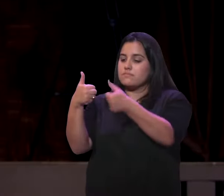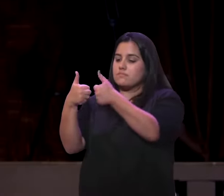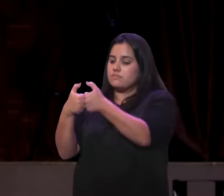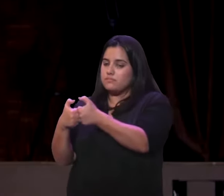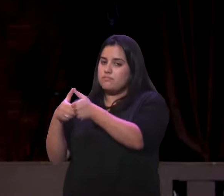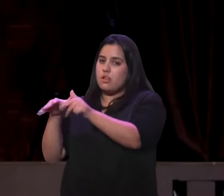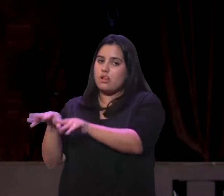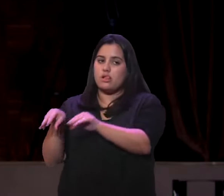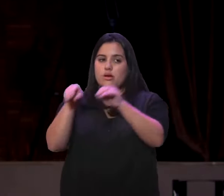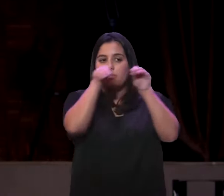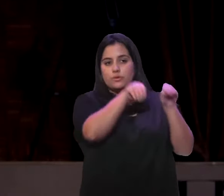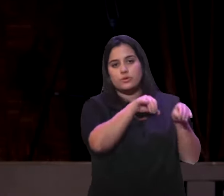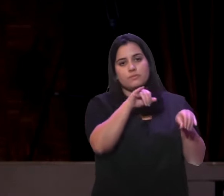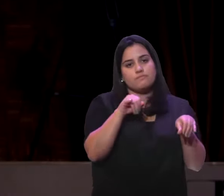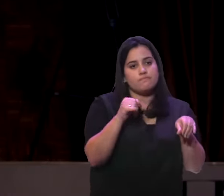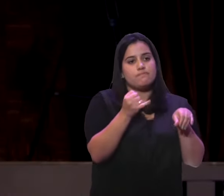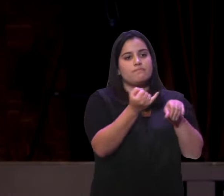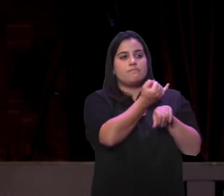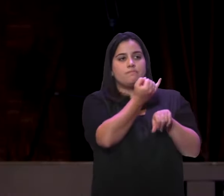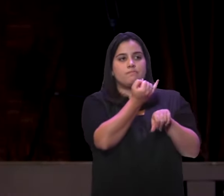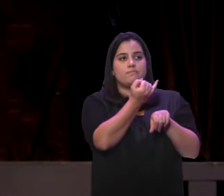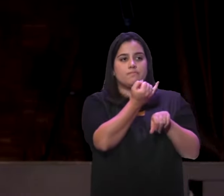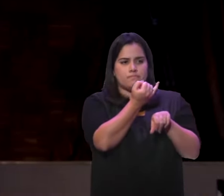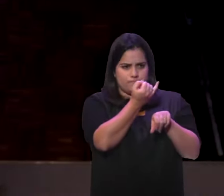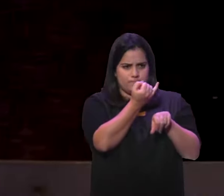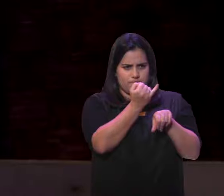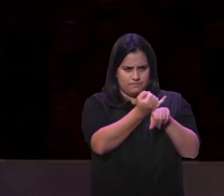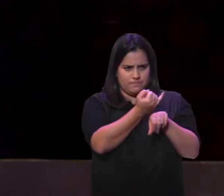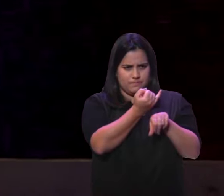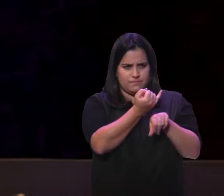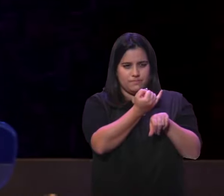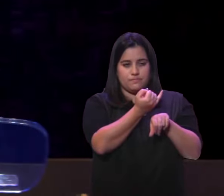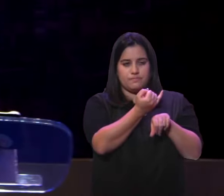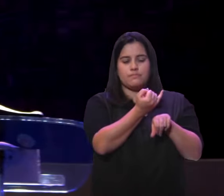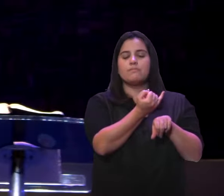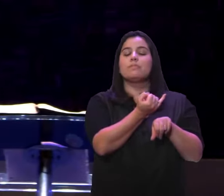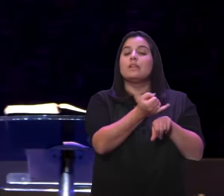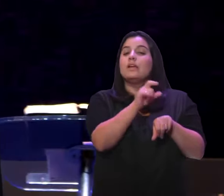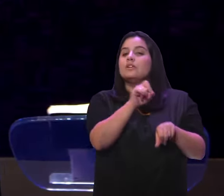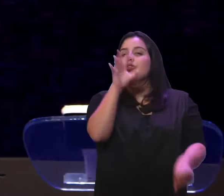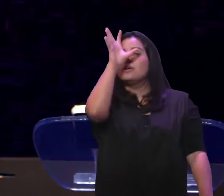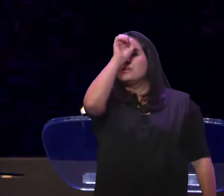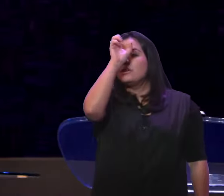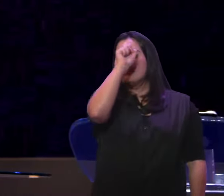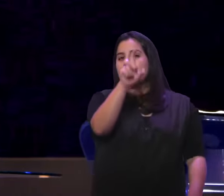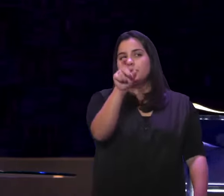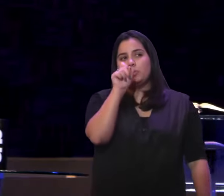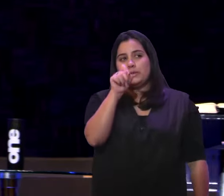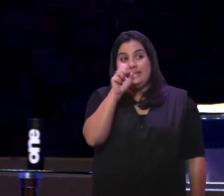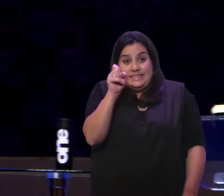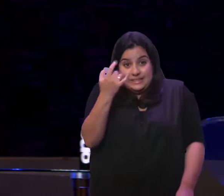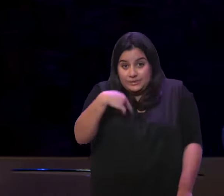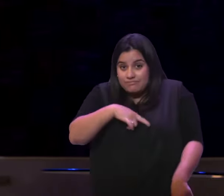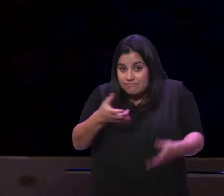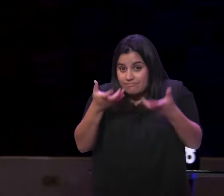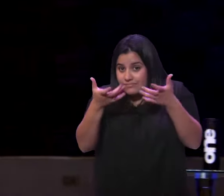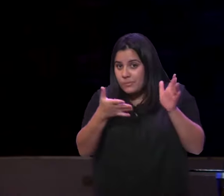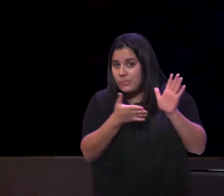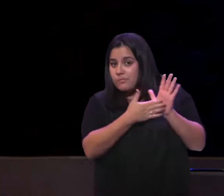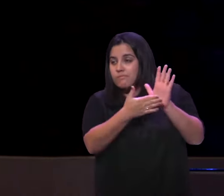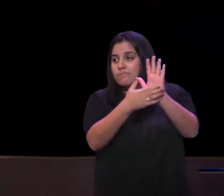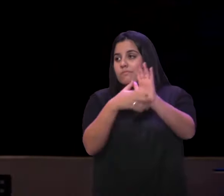Jerusalém. E aqui a gente aprende algo muito importante. Se nós queremos ter um propósito de